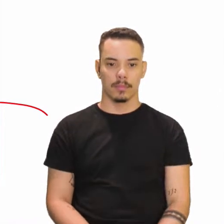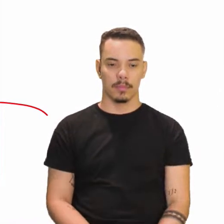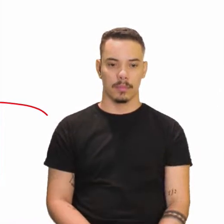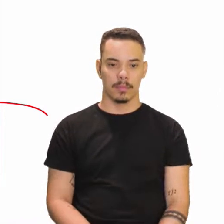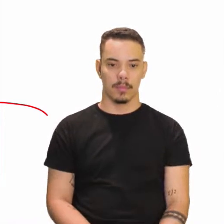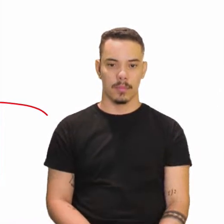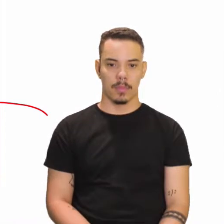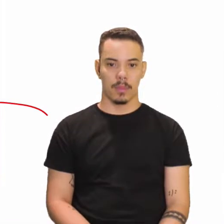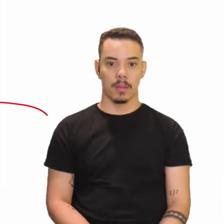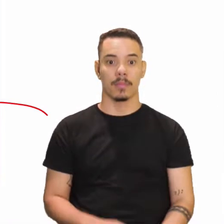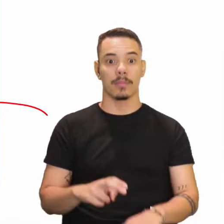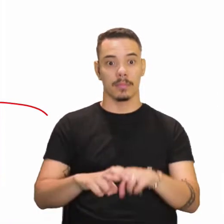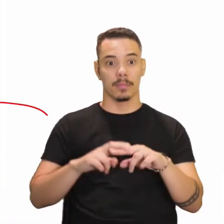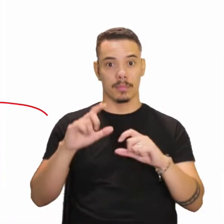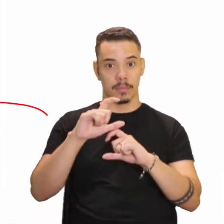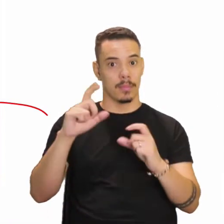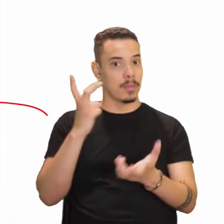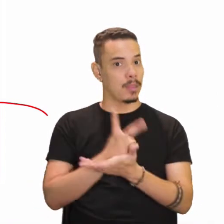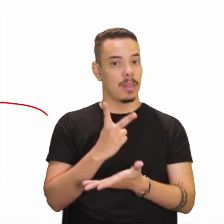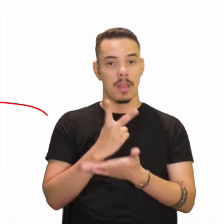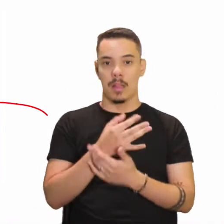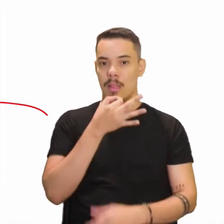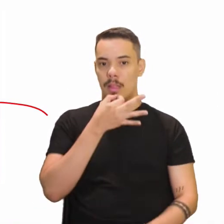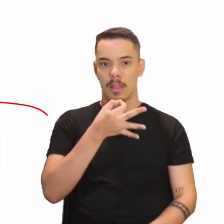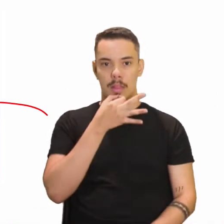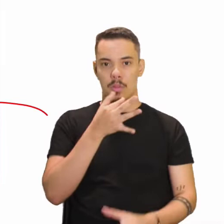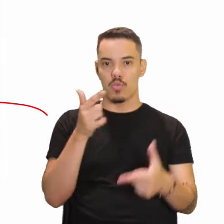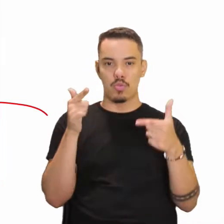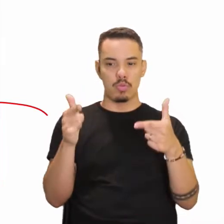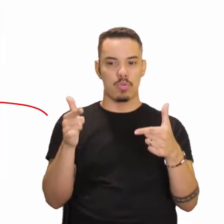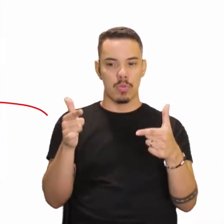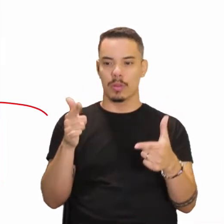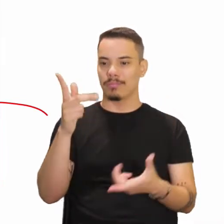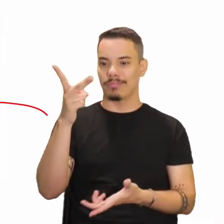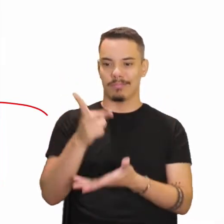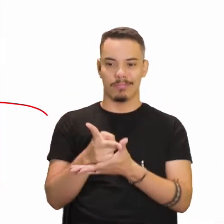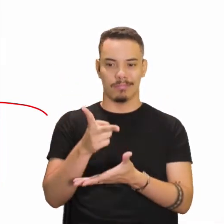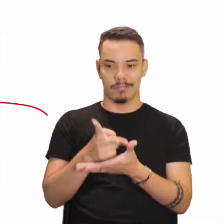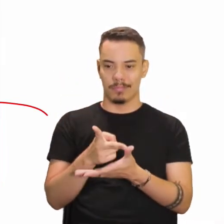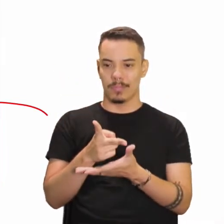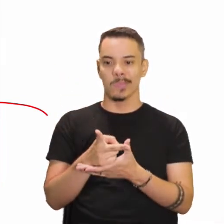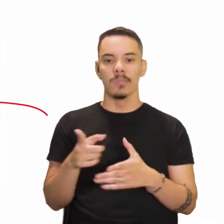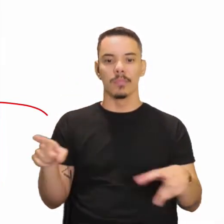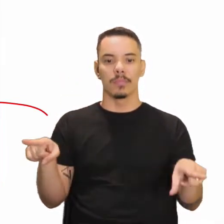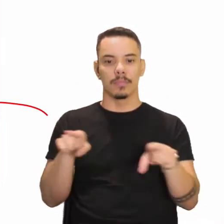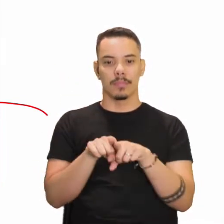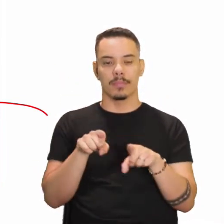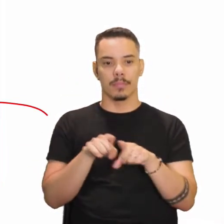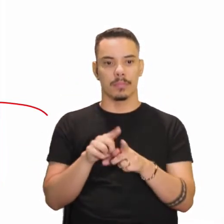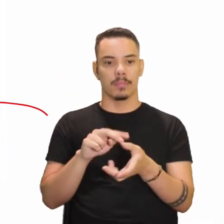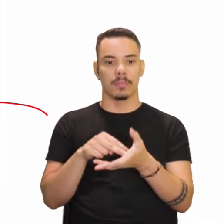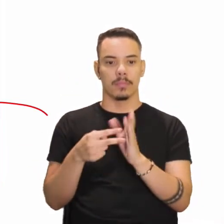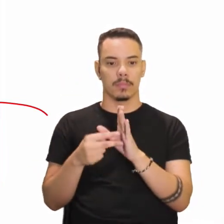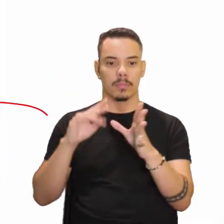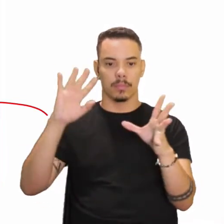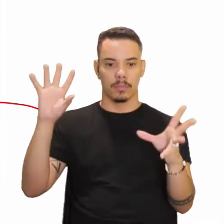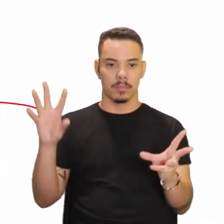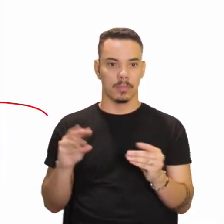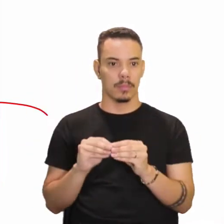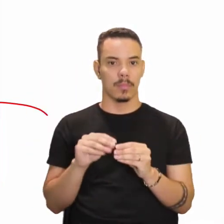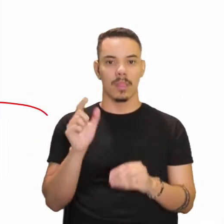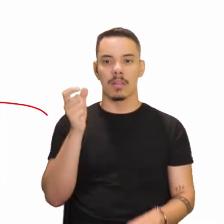a charge sempre traz uma crítica Amado tá bom é uma crítica carregada